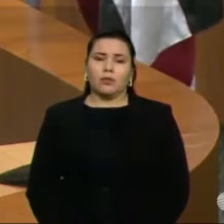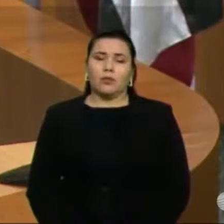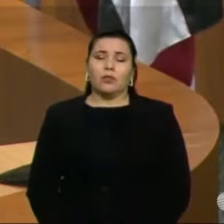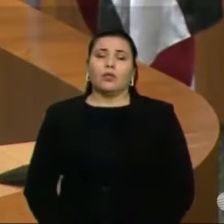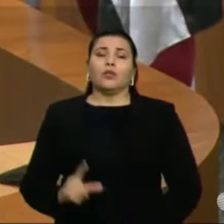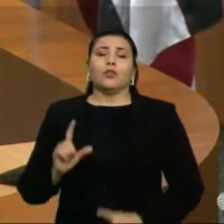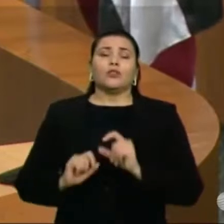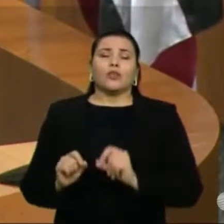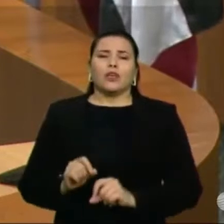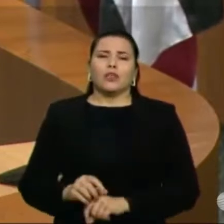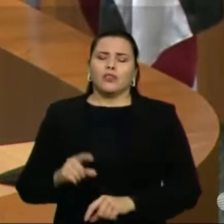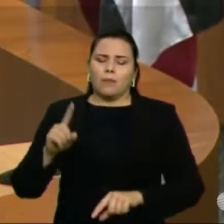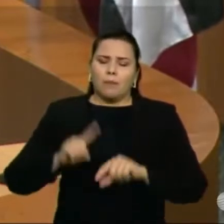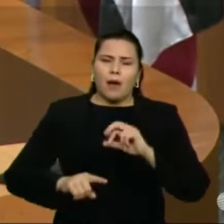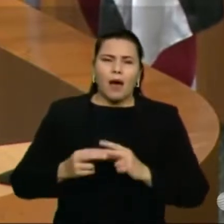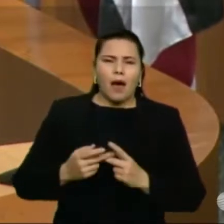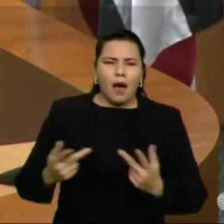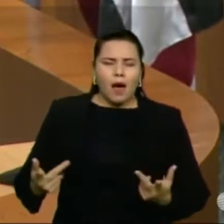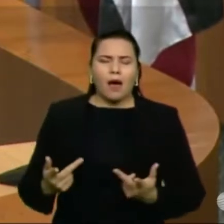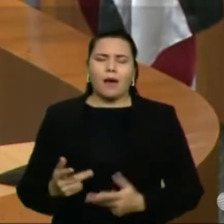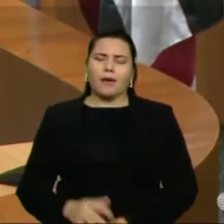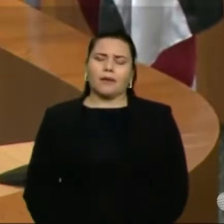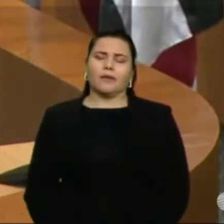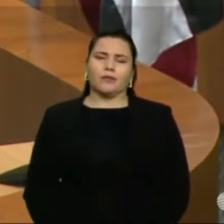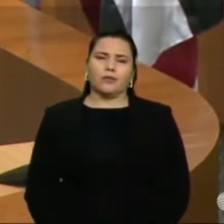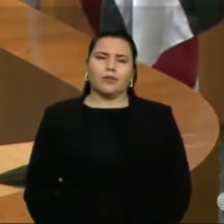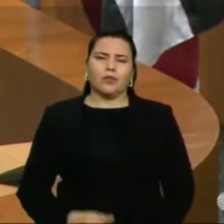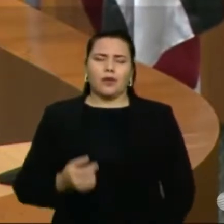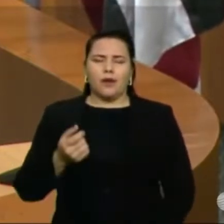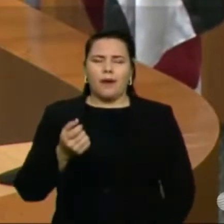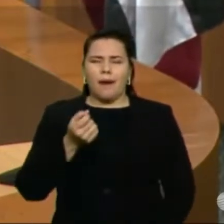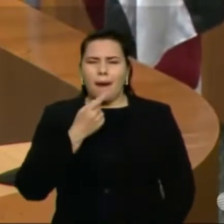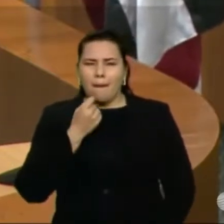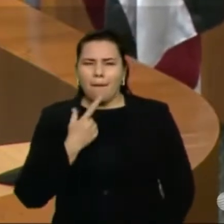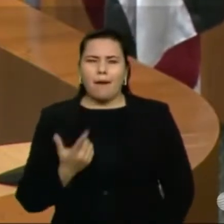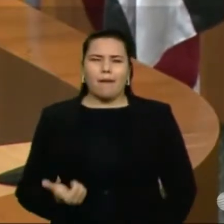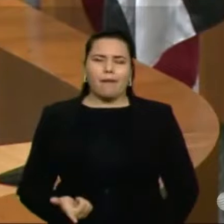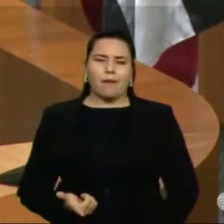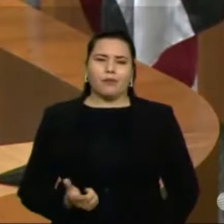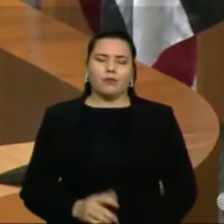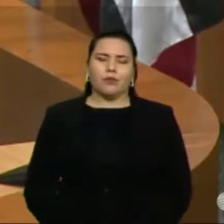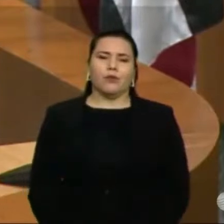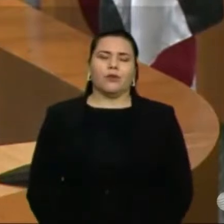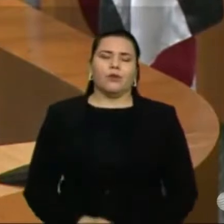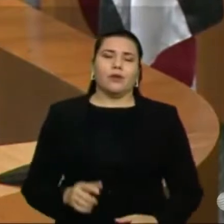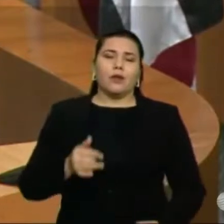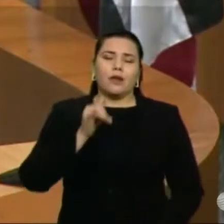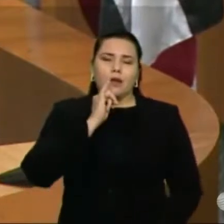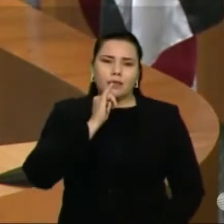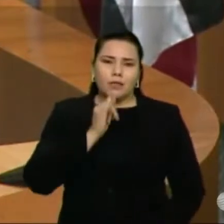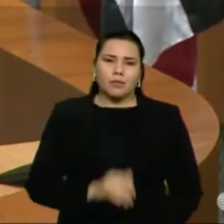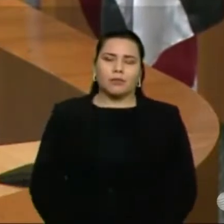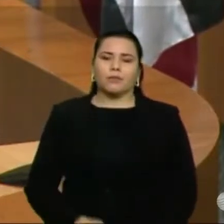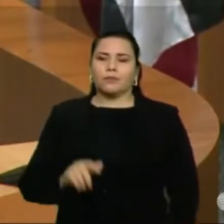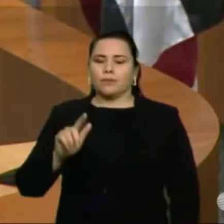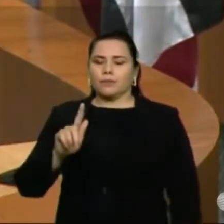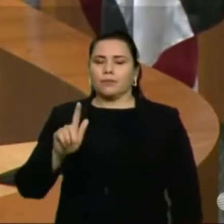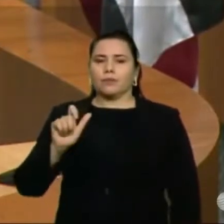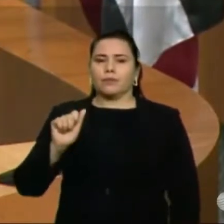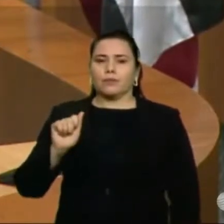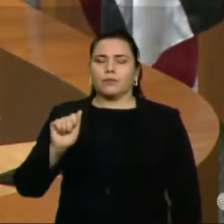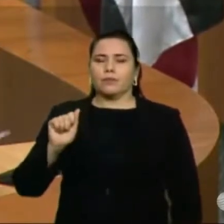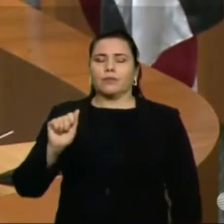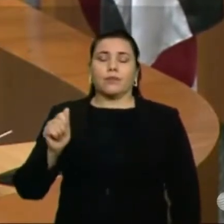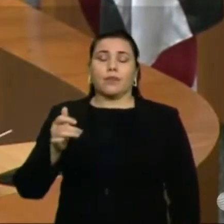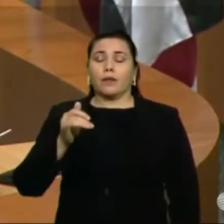Então, remédio para colesterol alto, doença de Parkinson, glaucoma e rinite vão poder ser retirados da farmácia popular praticamente